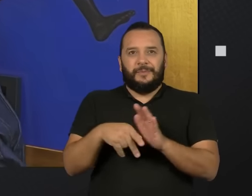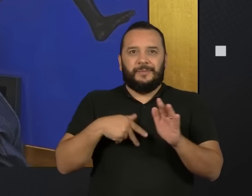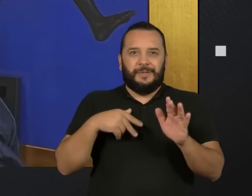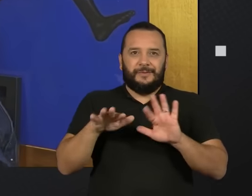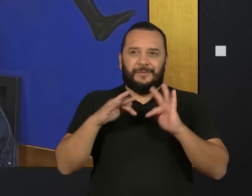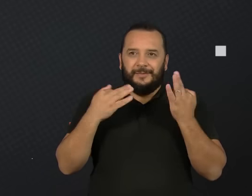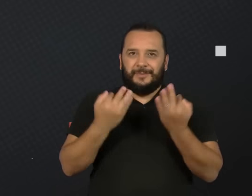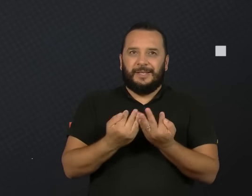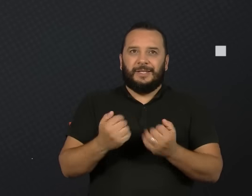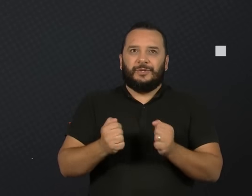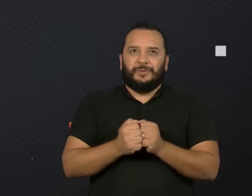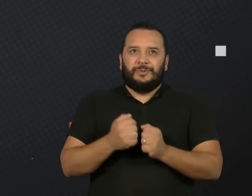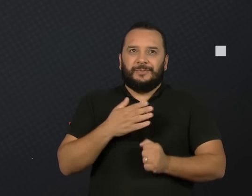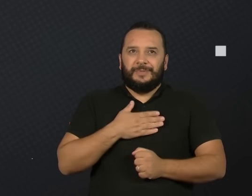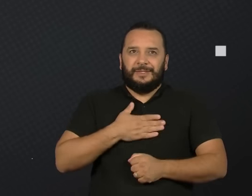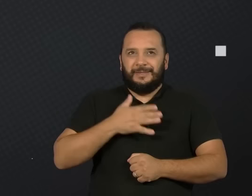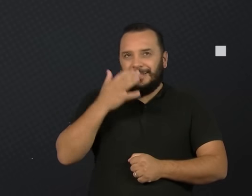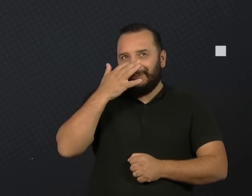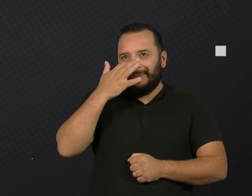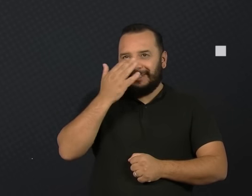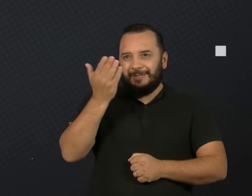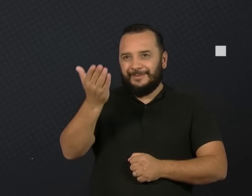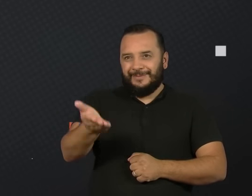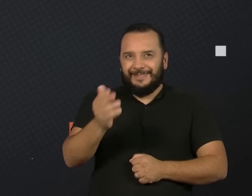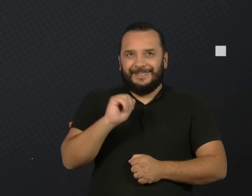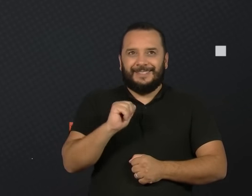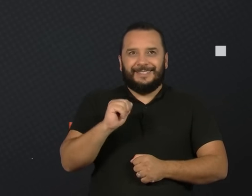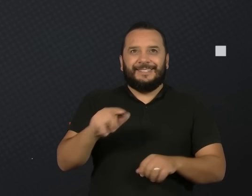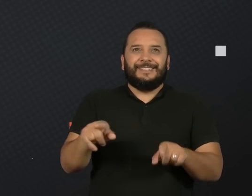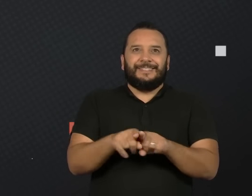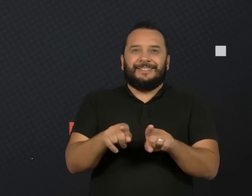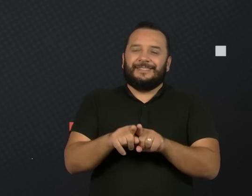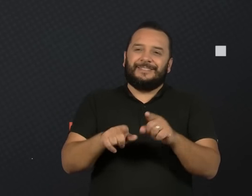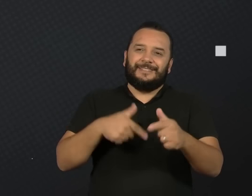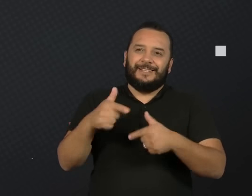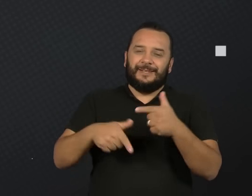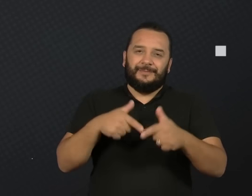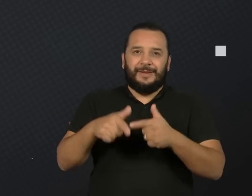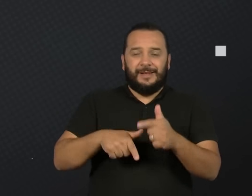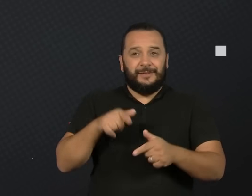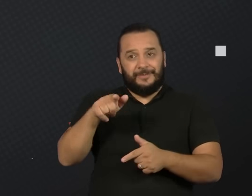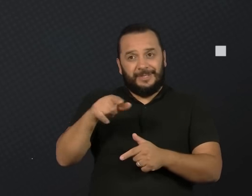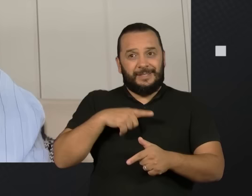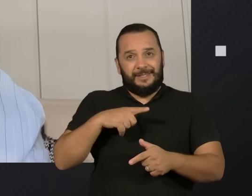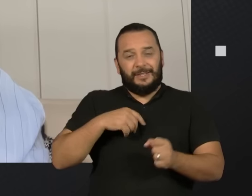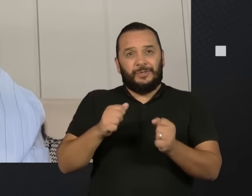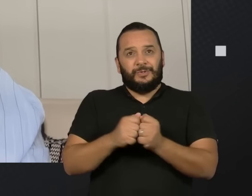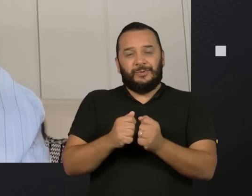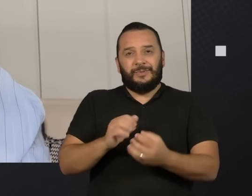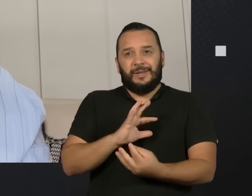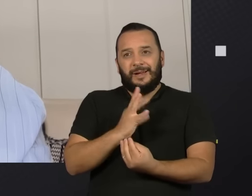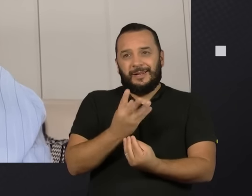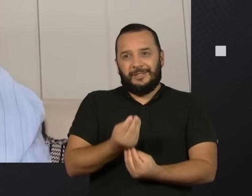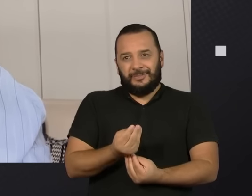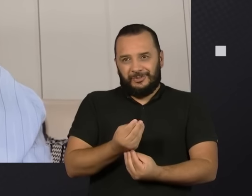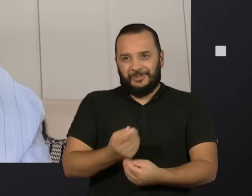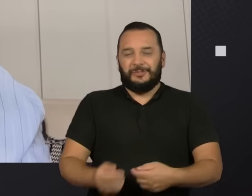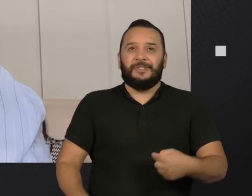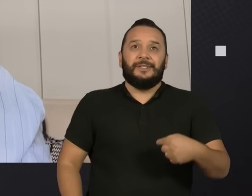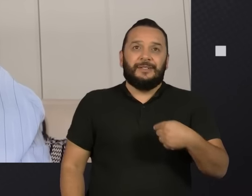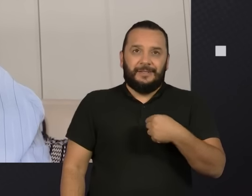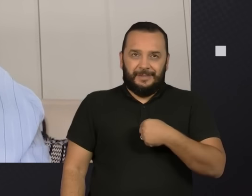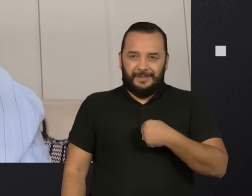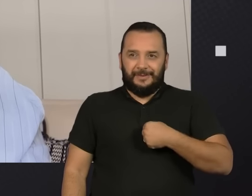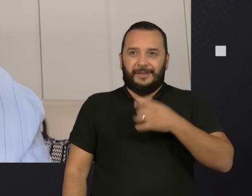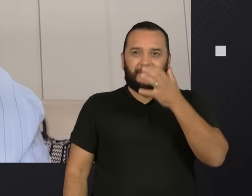parte de mim, a admiração que eu sinto por você, pelo ofício que você tem com a arte. Eu, que já era